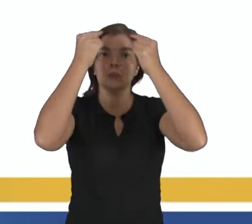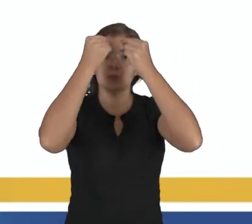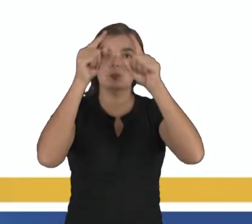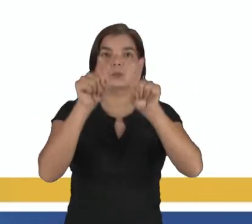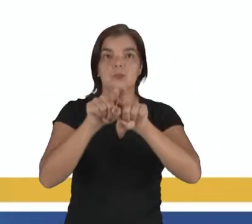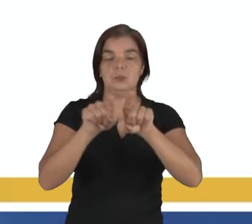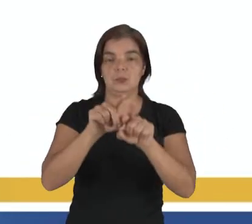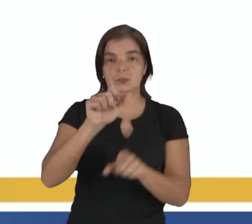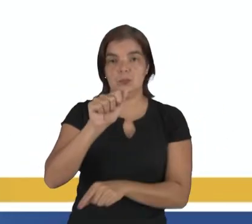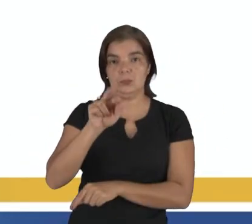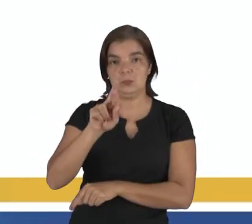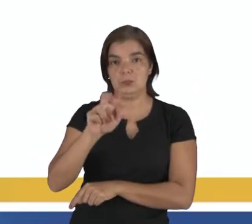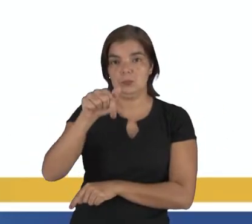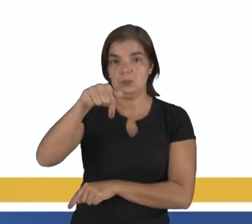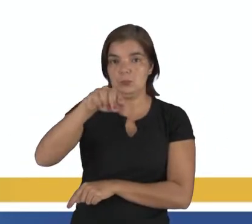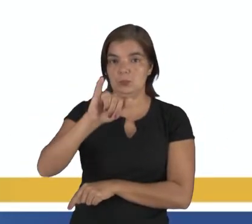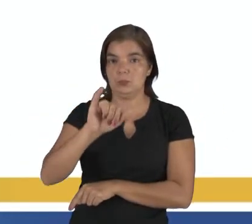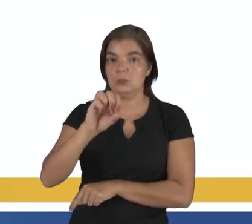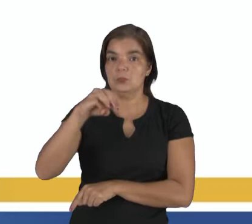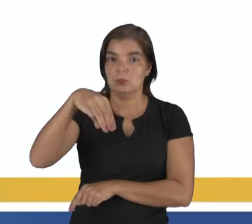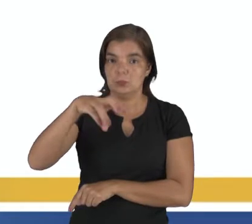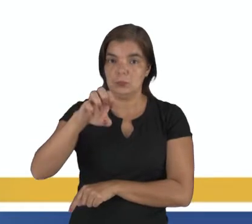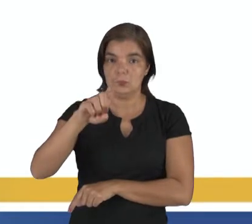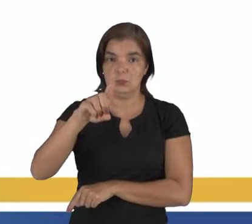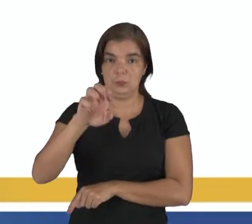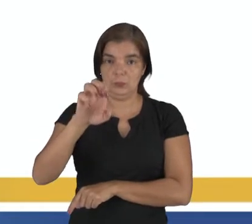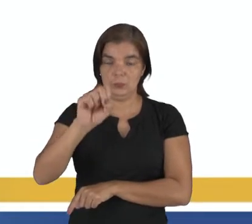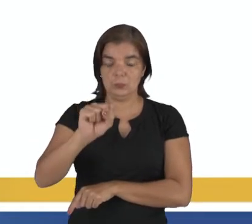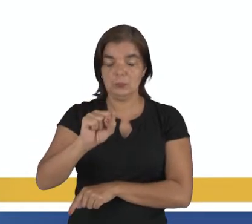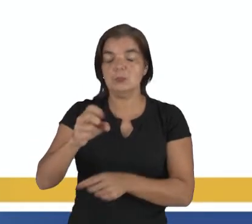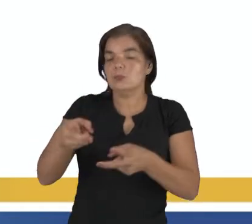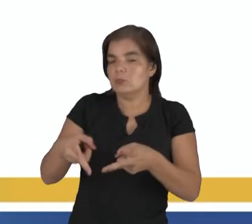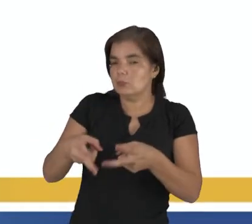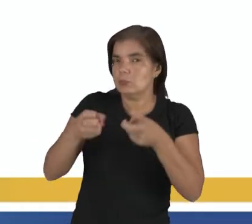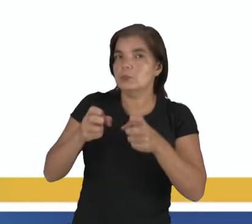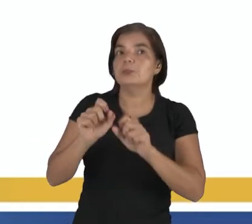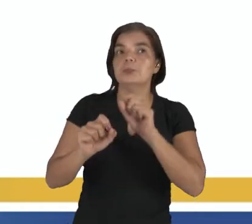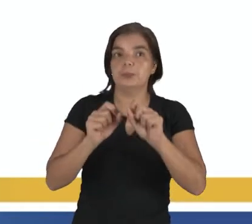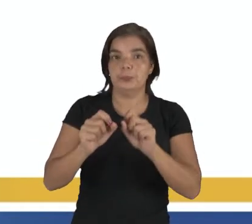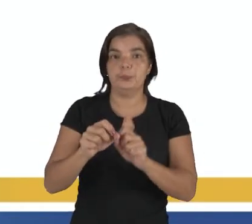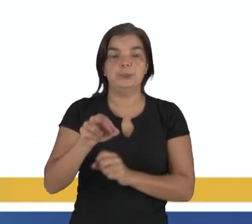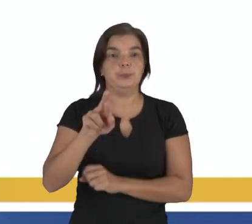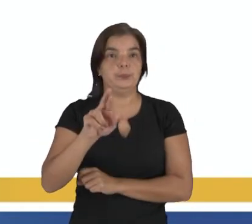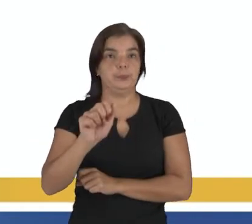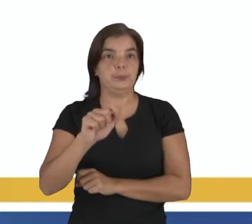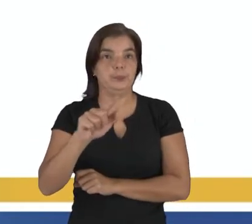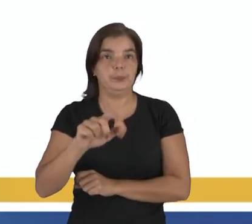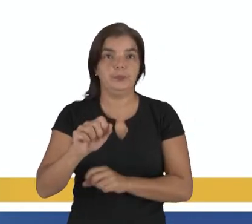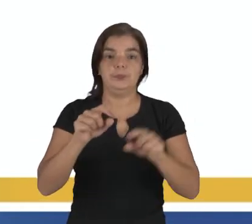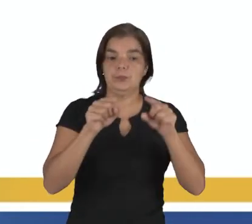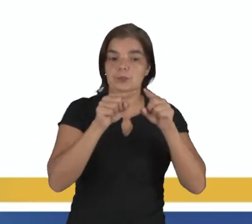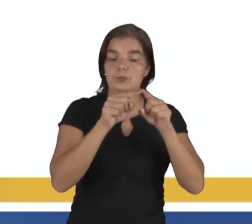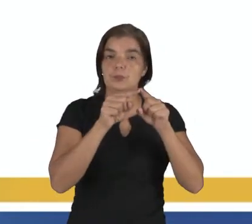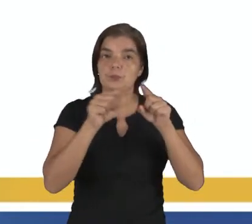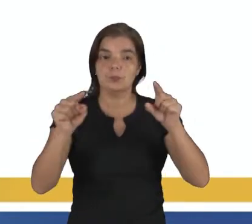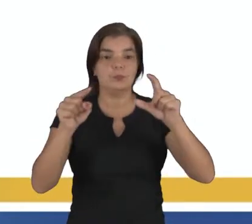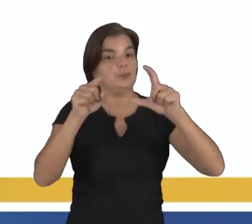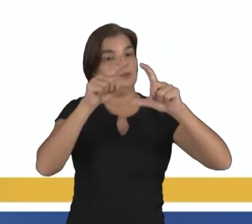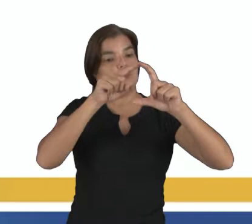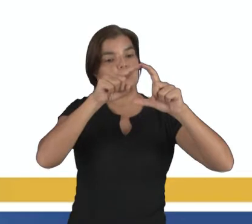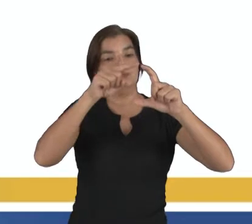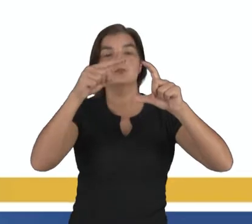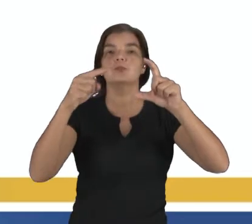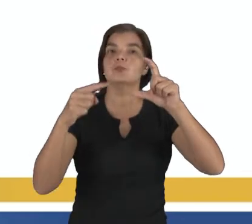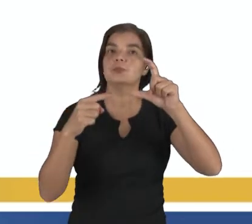Arquimedes, em um de seus estudos, percebeu que a razão entre o comprimento da